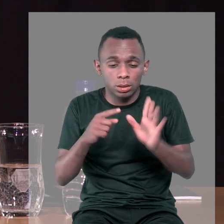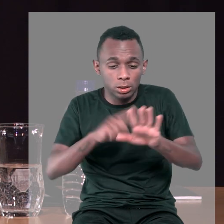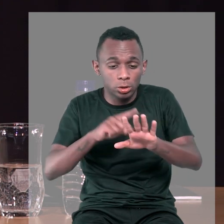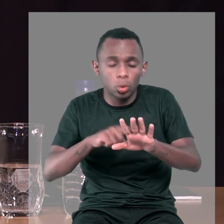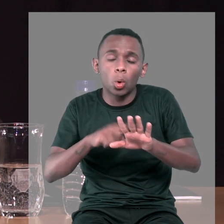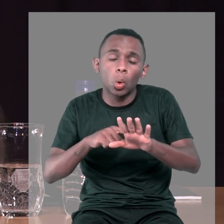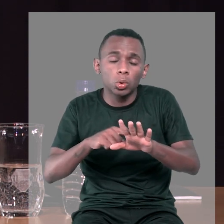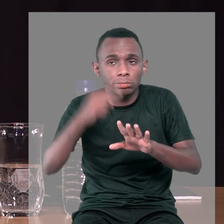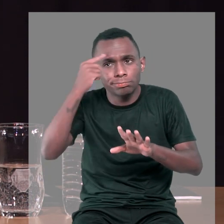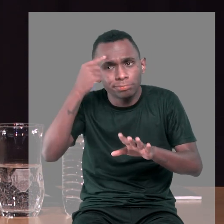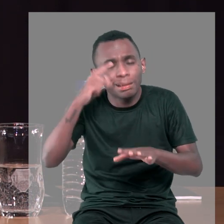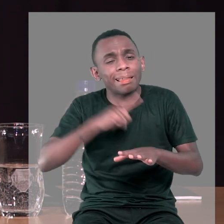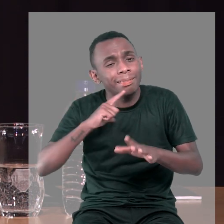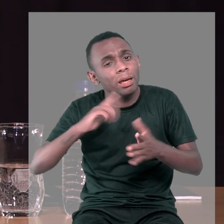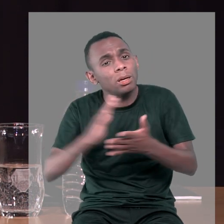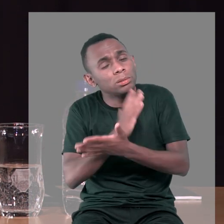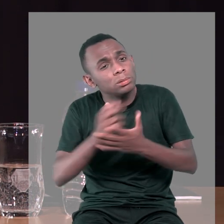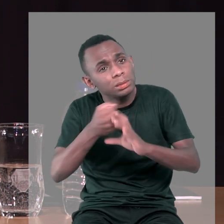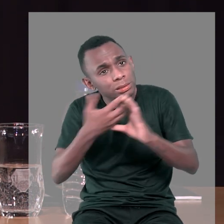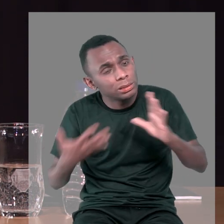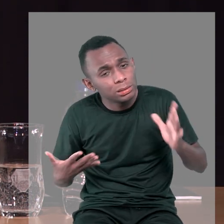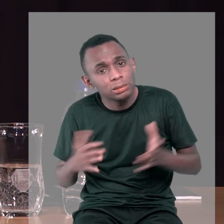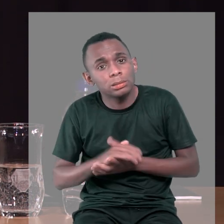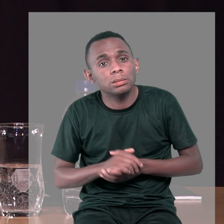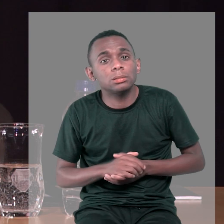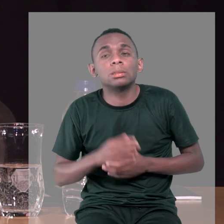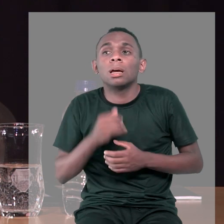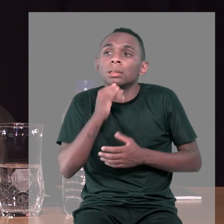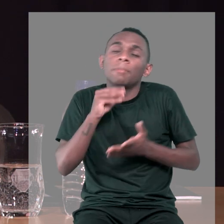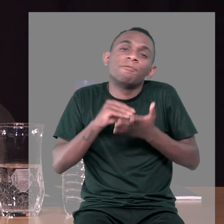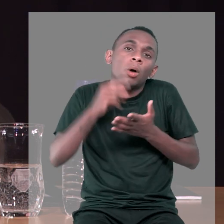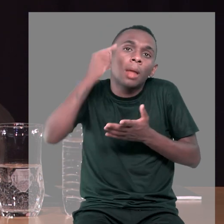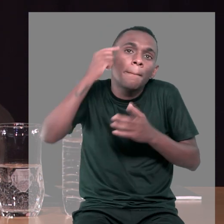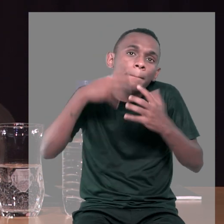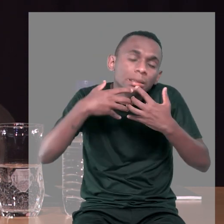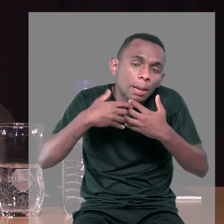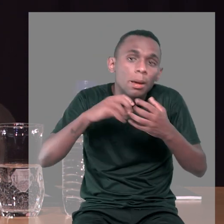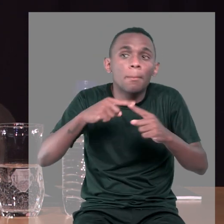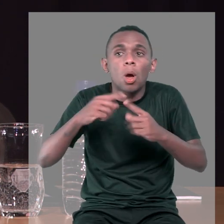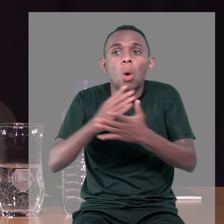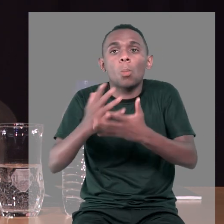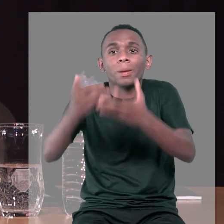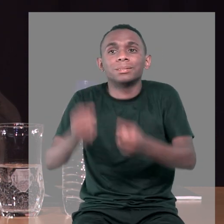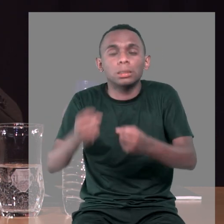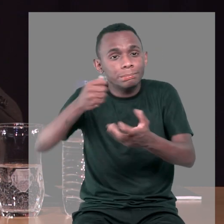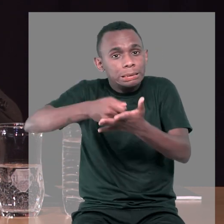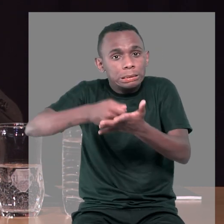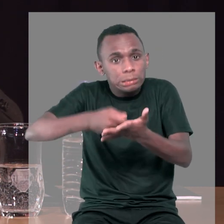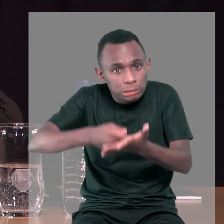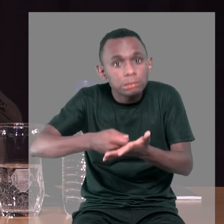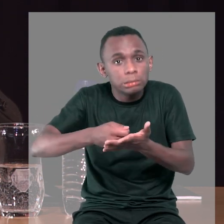acepção, a adesão ao discurso ideológico suprime a atividade do pensamento. Não é